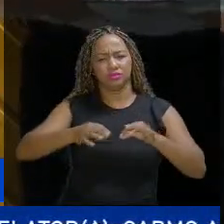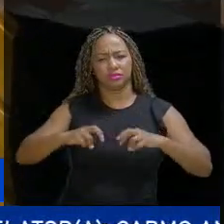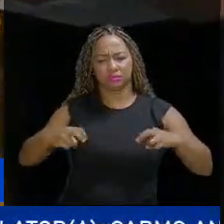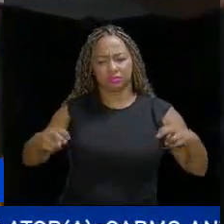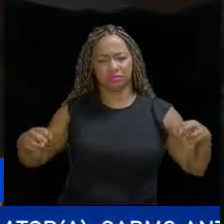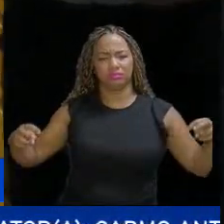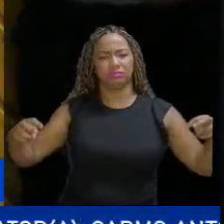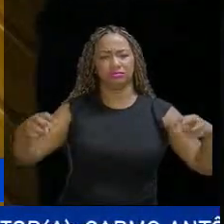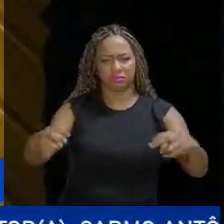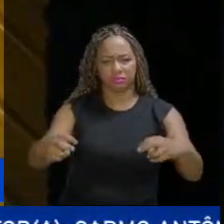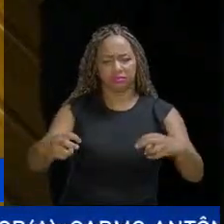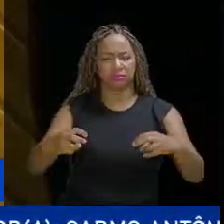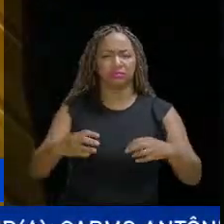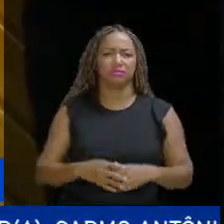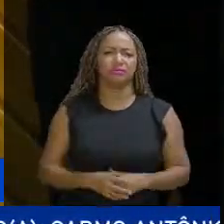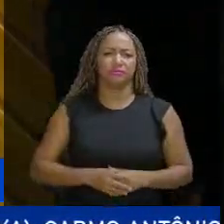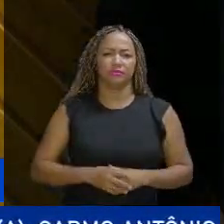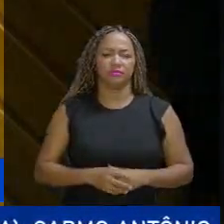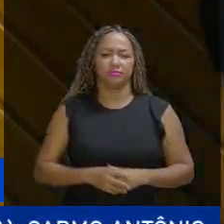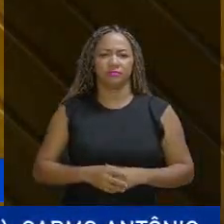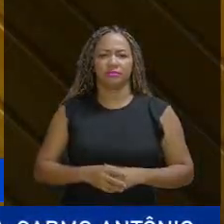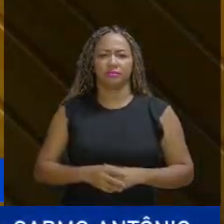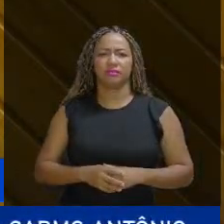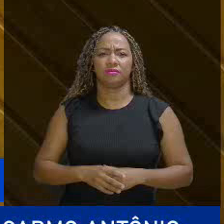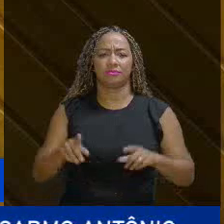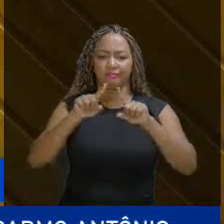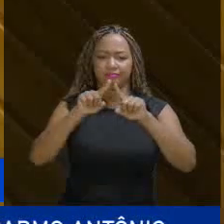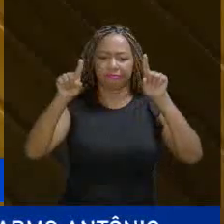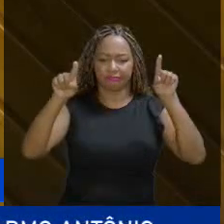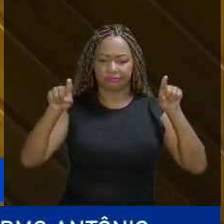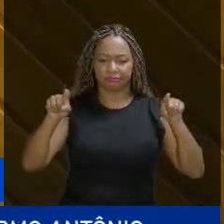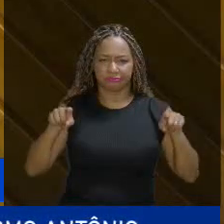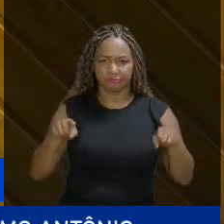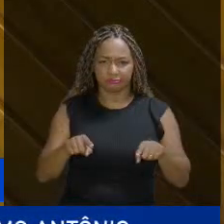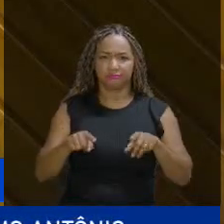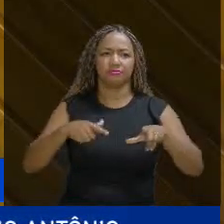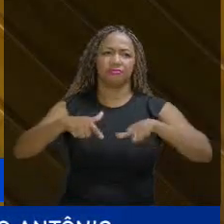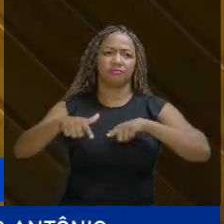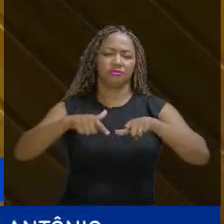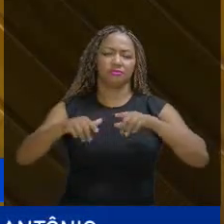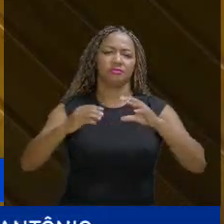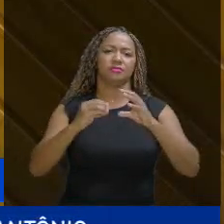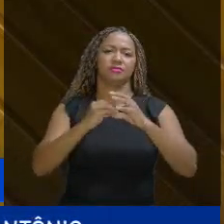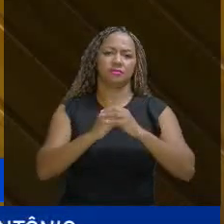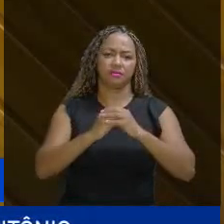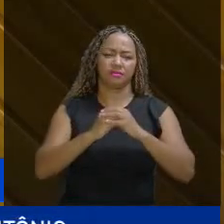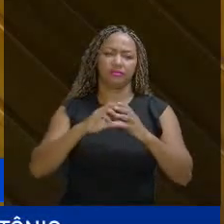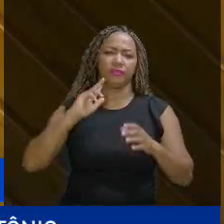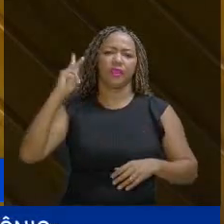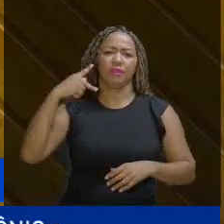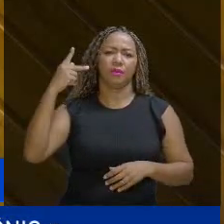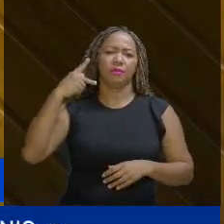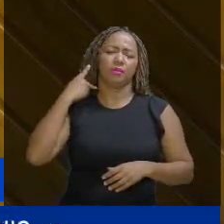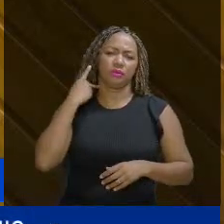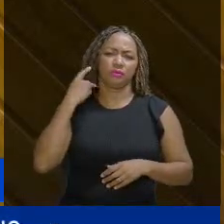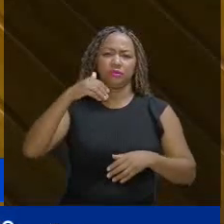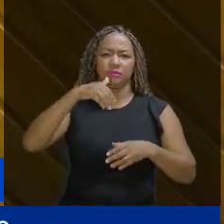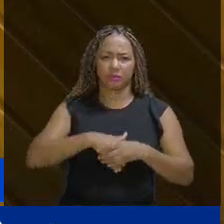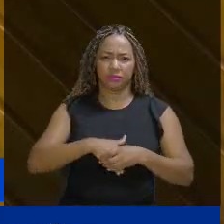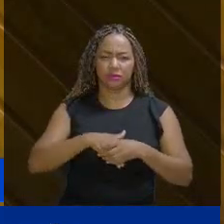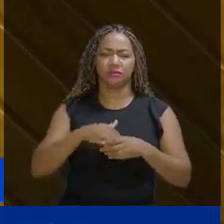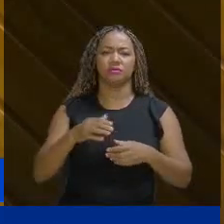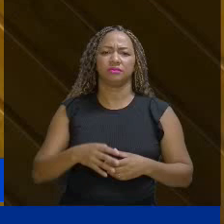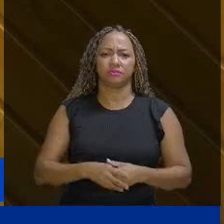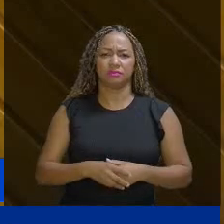doutor Normandes, doutor Rivaldo, aos servidores aqui do TRE, à Procuradora Regional Eleitoral com assento